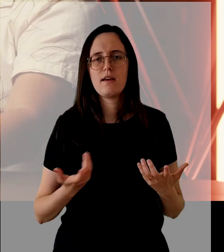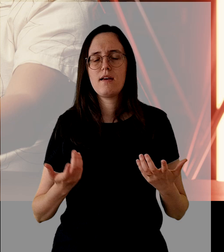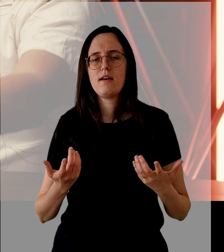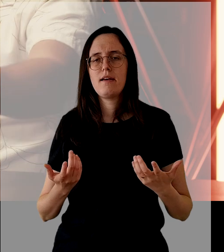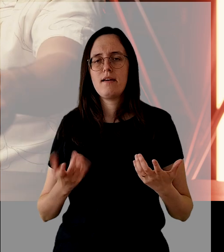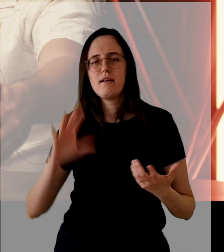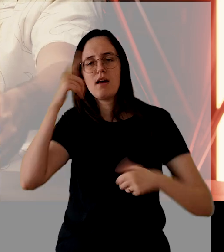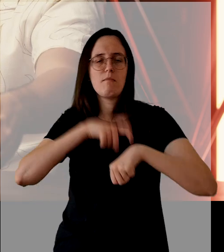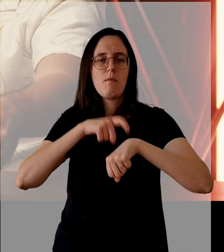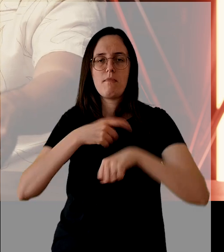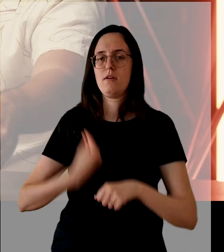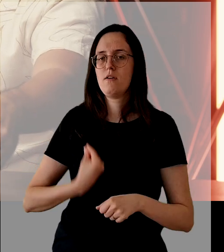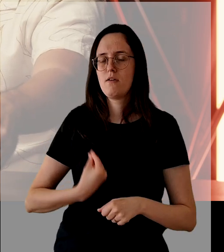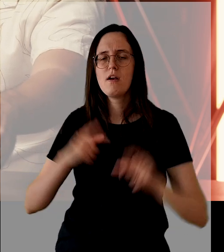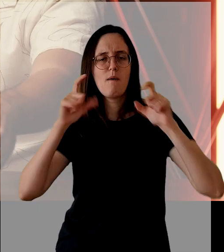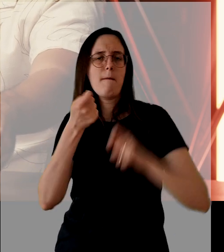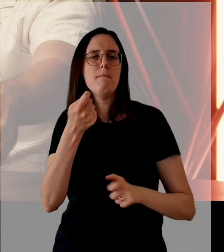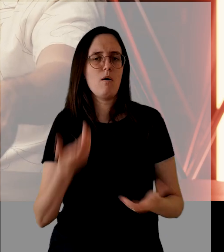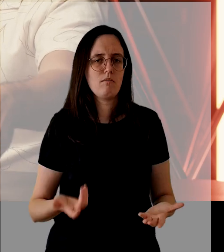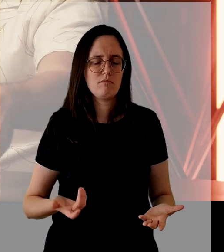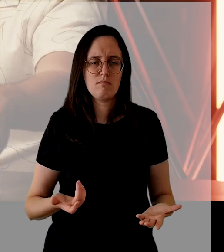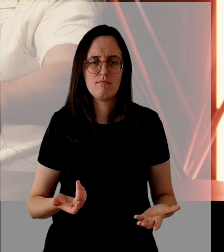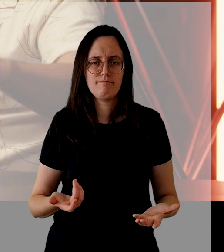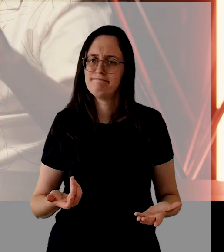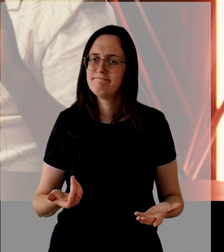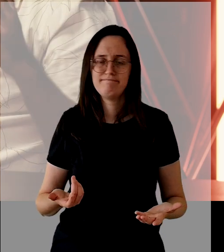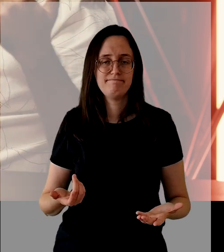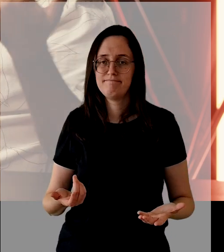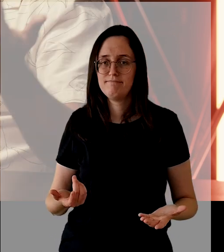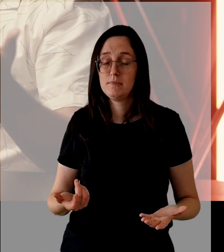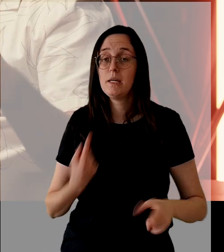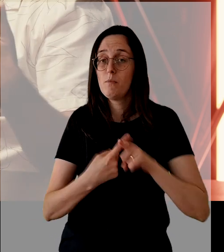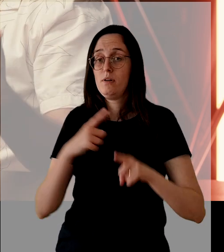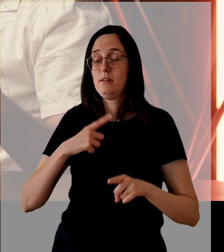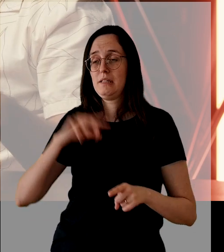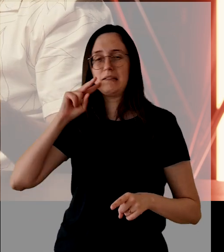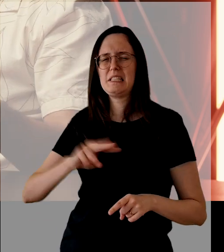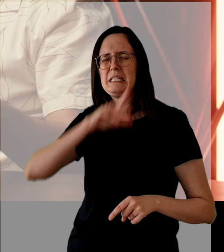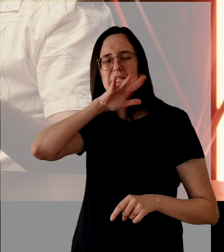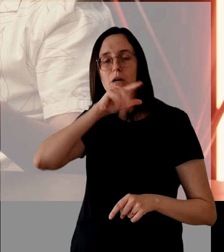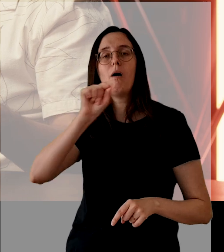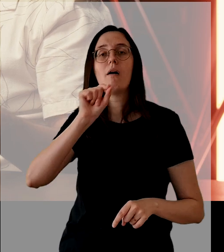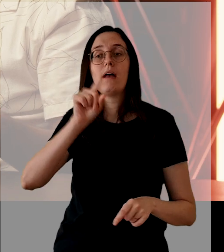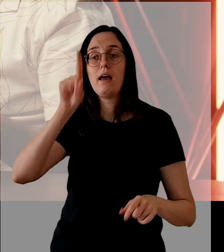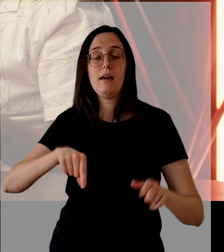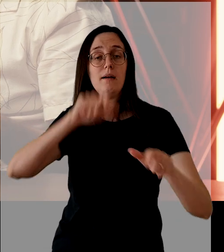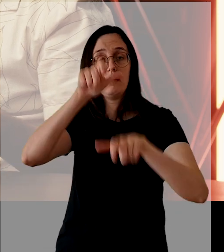num ponto da carreira que você vai fotografar pouco. E arrisca, porque tem ainda muito disso, que eu acho ruim, mas muito disso de